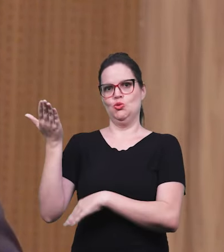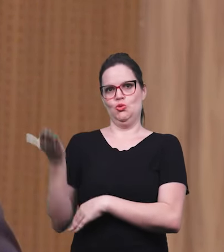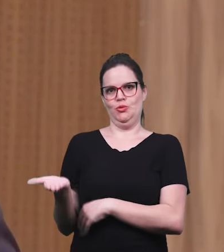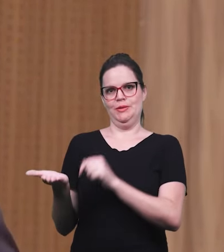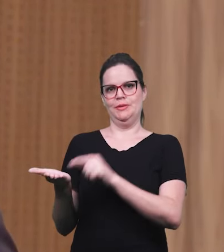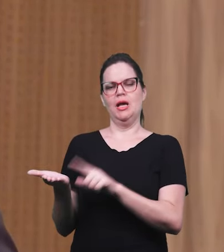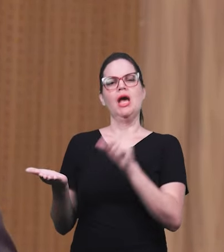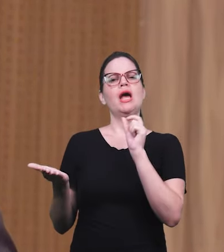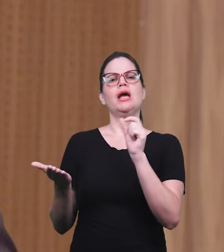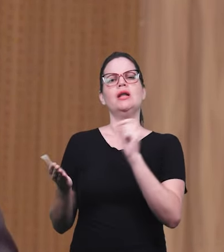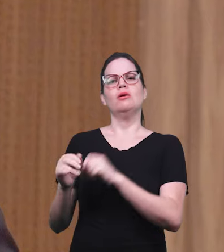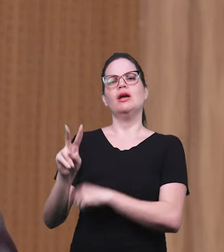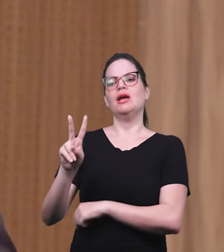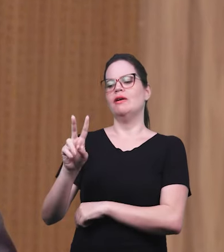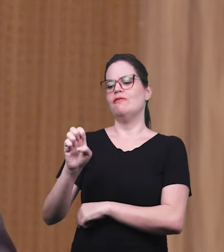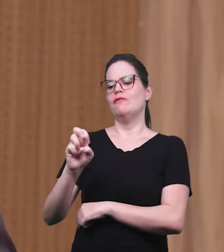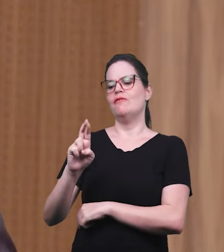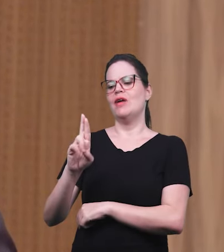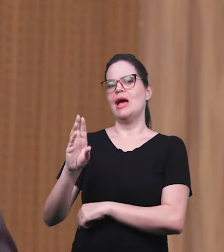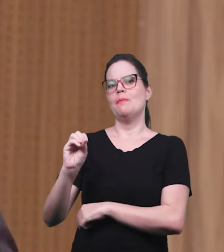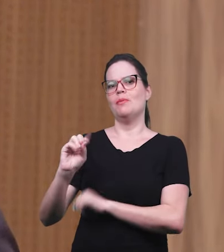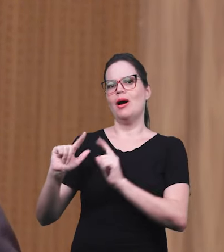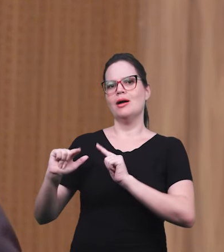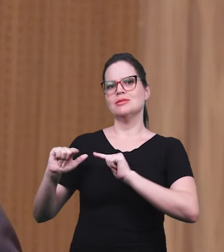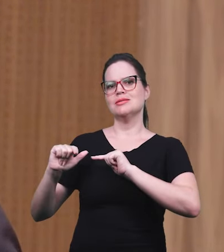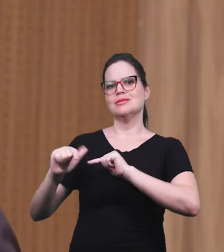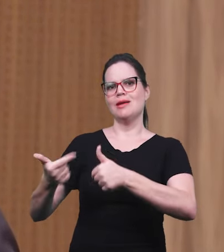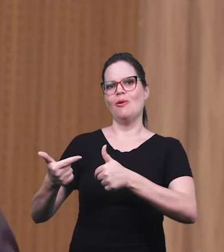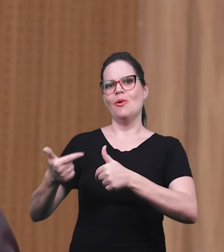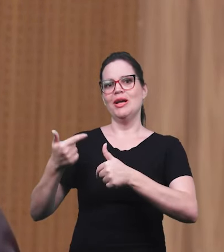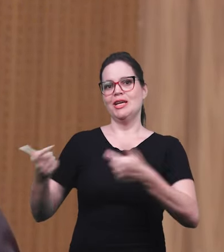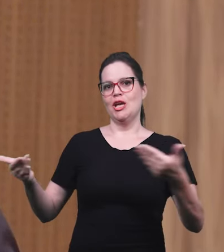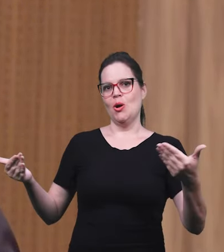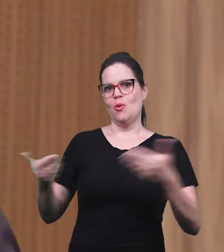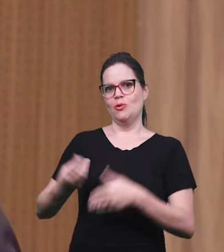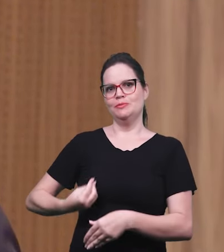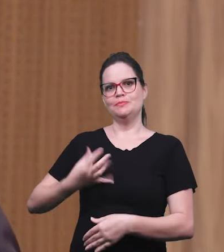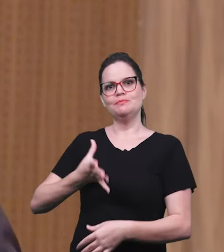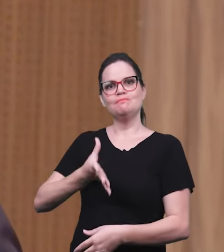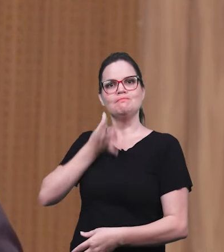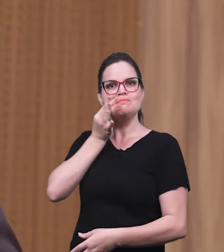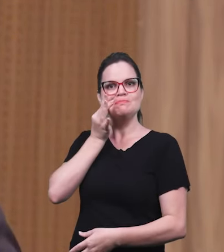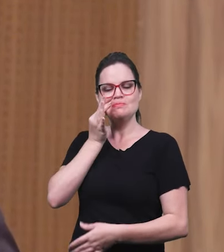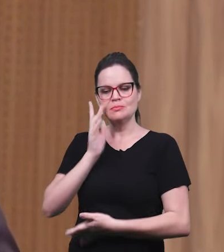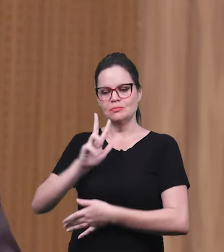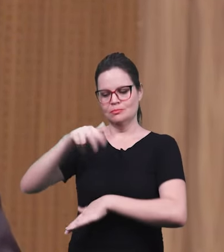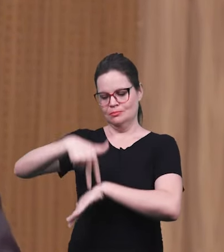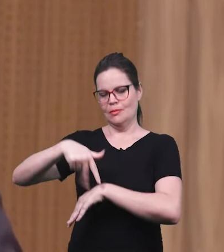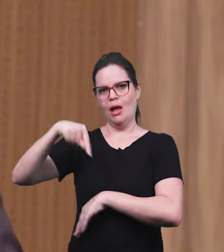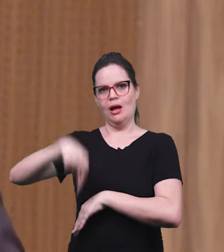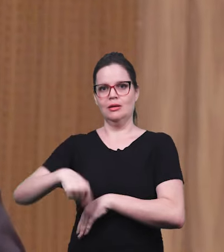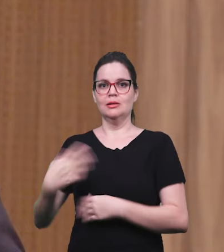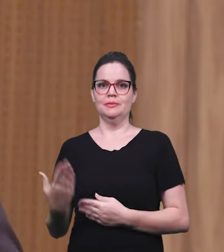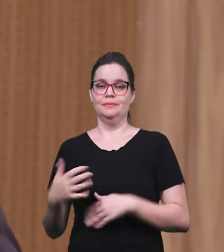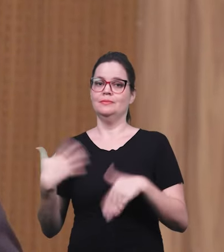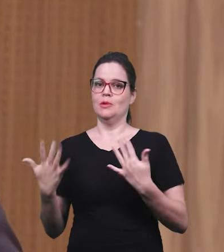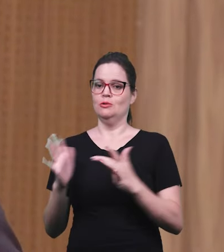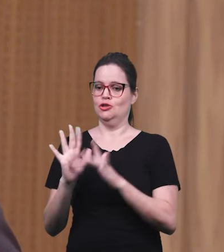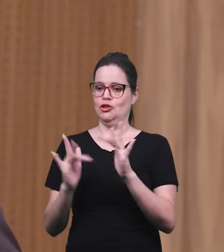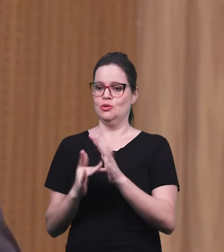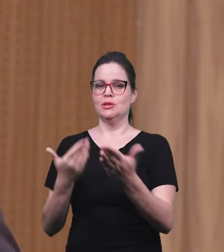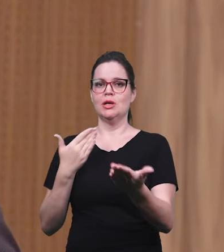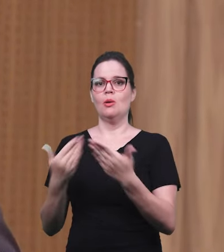Então Jesus agora, ele é a palavra viva. Então como que o homem, o servo, o